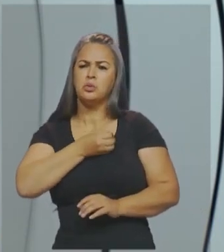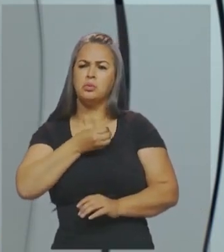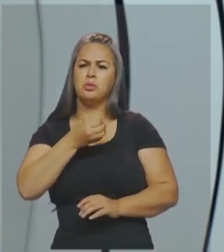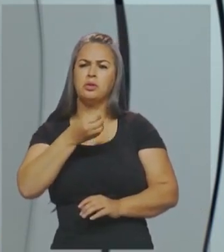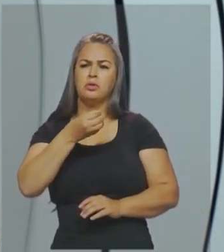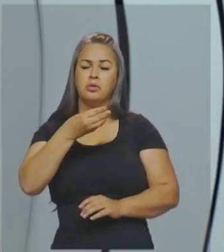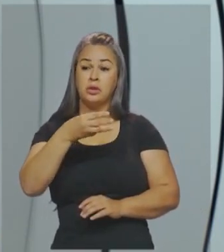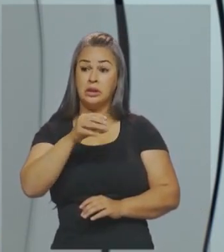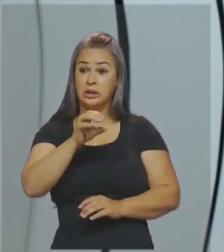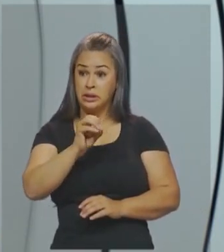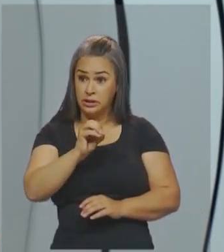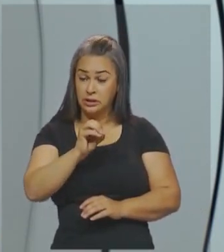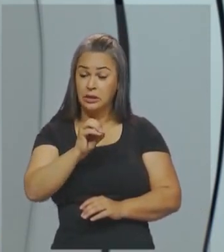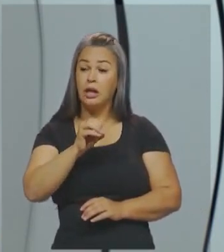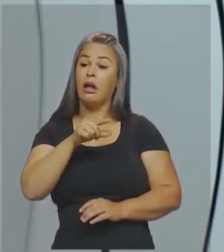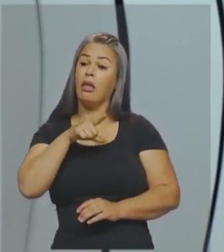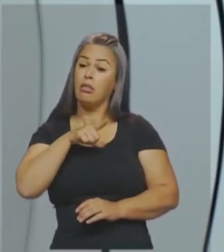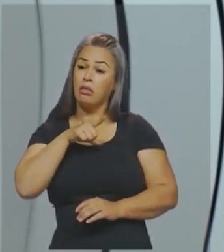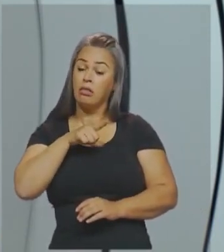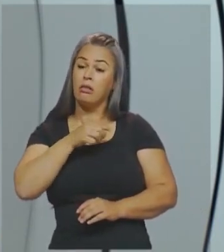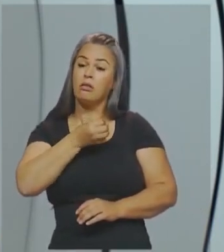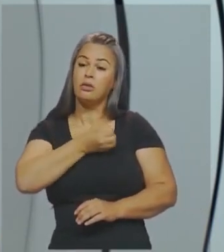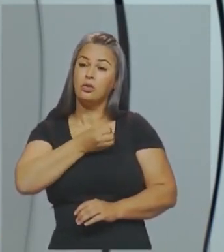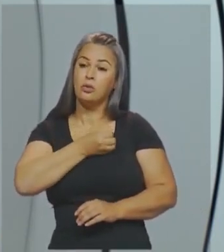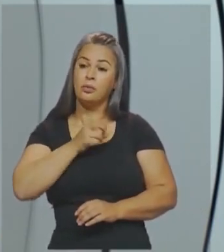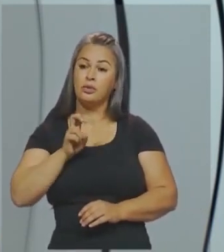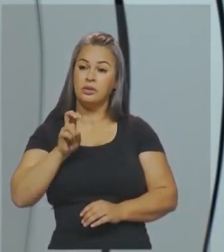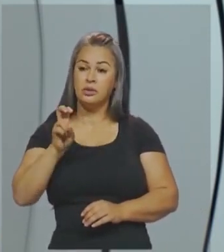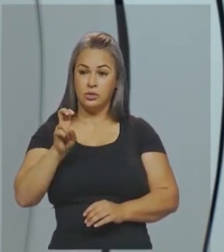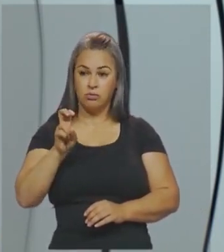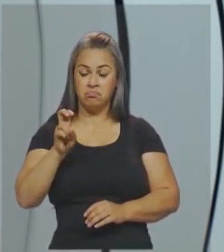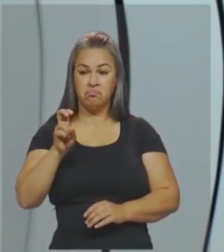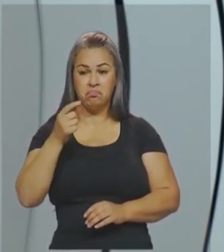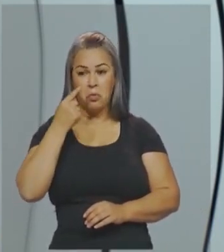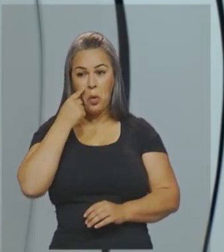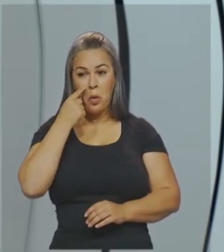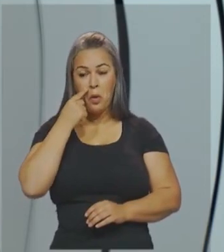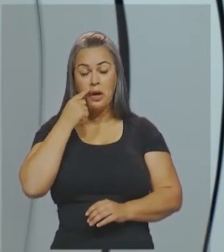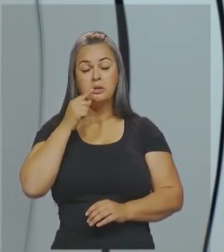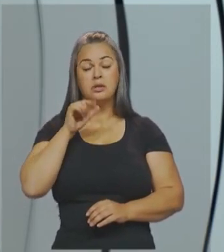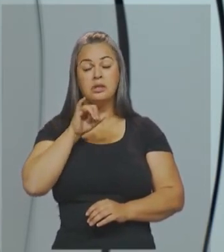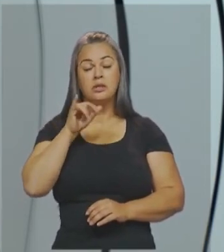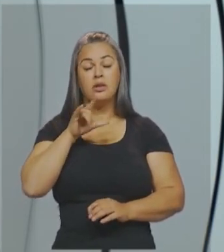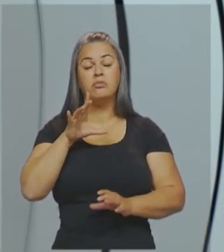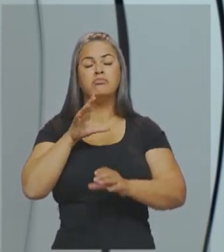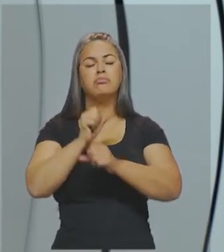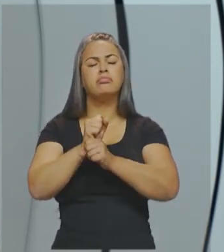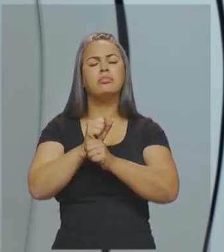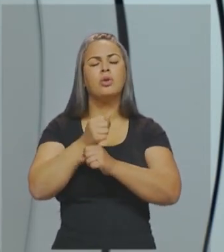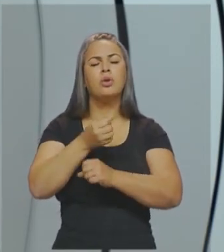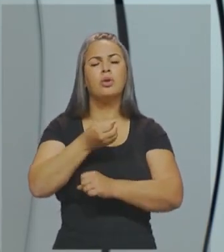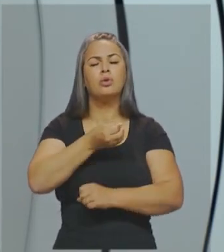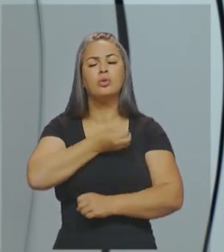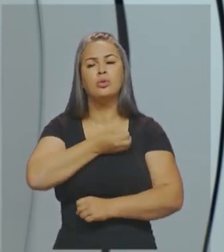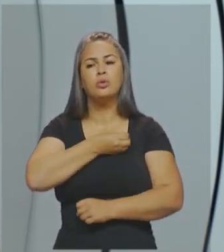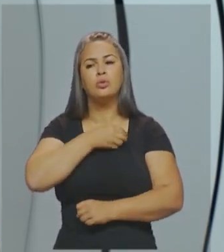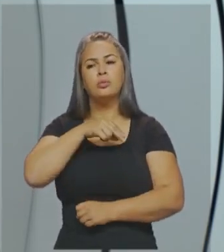235, para compor um número natural, eu vou fazer o agrupamento, né? Então,